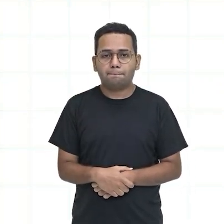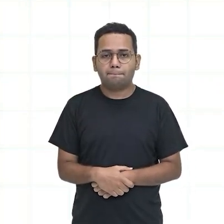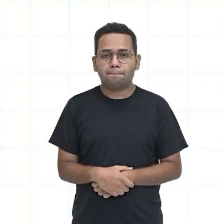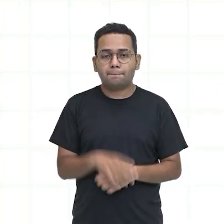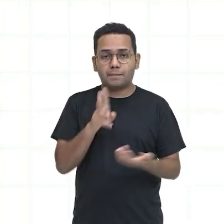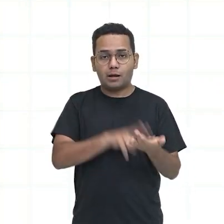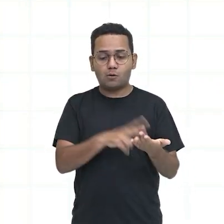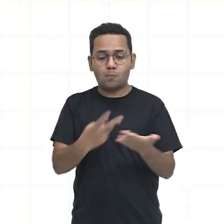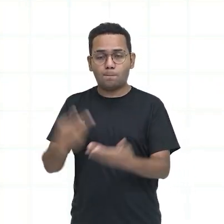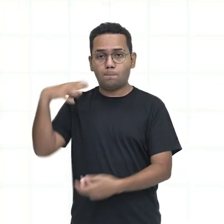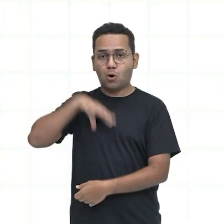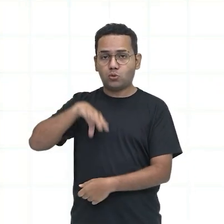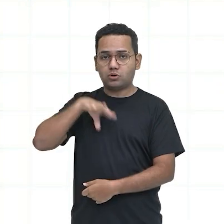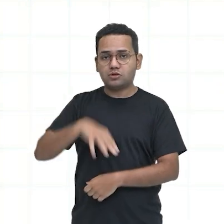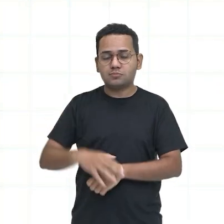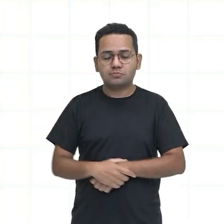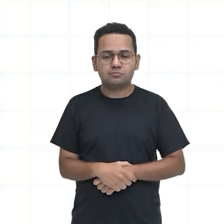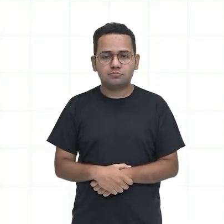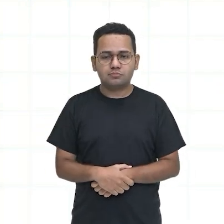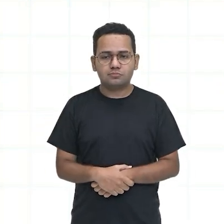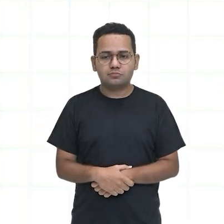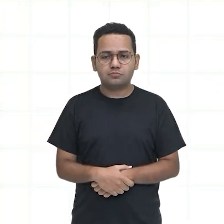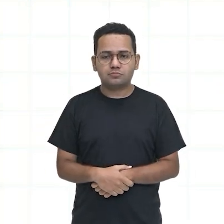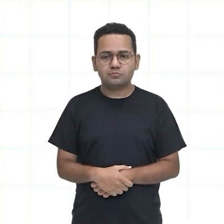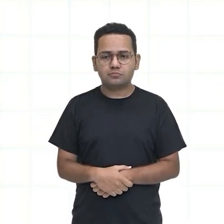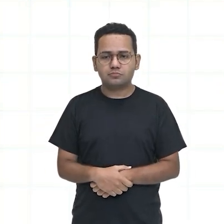eu quebrar aquele vidro,